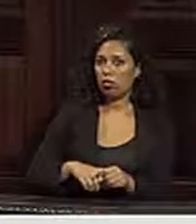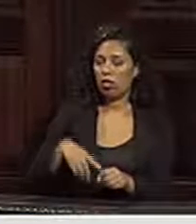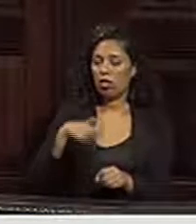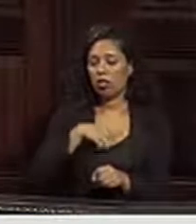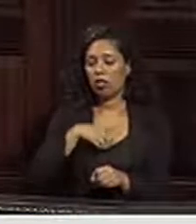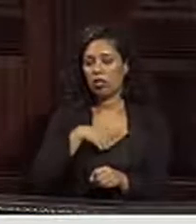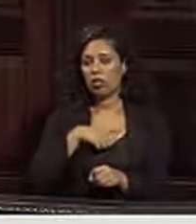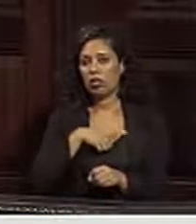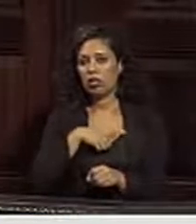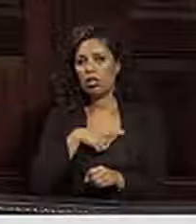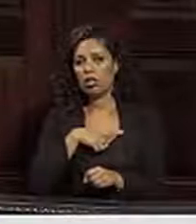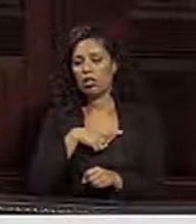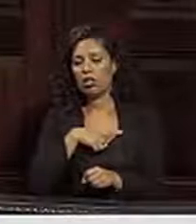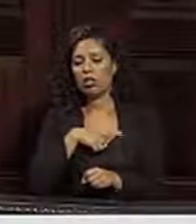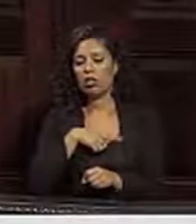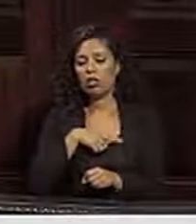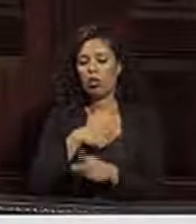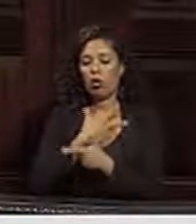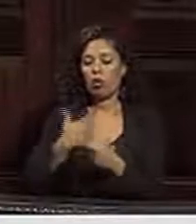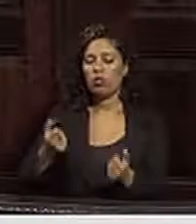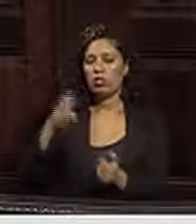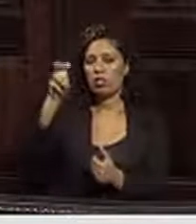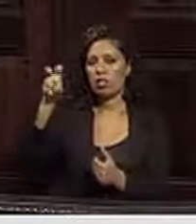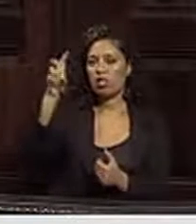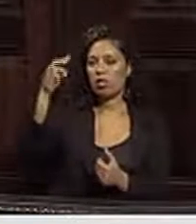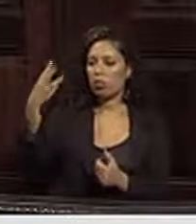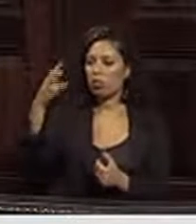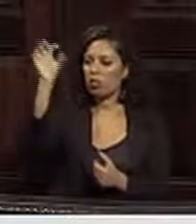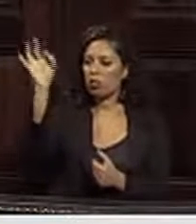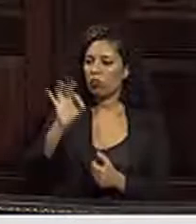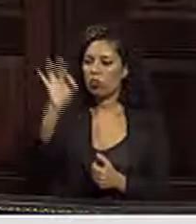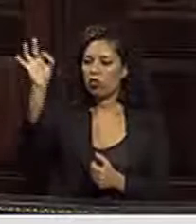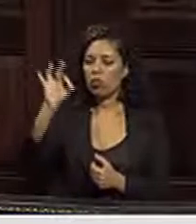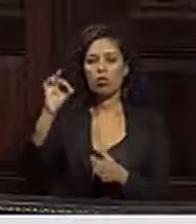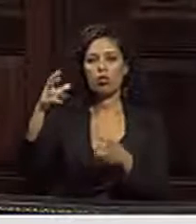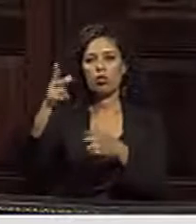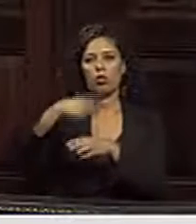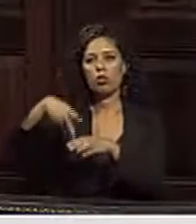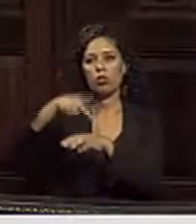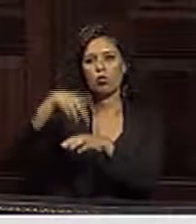que 53% da população brasileira